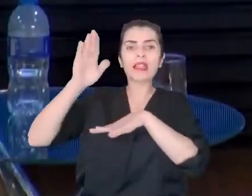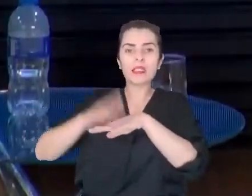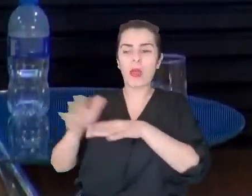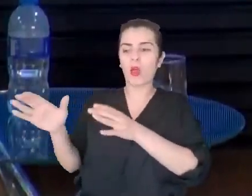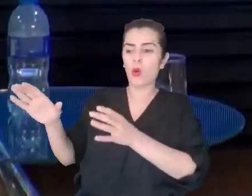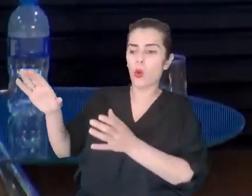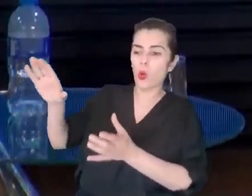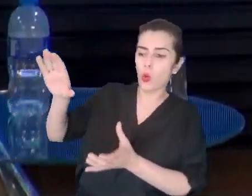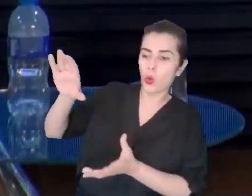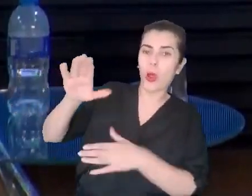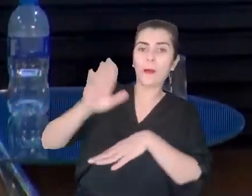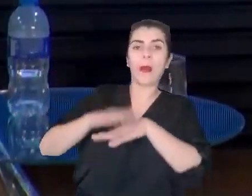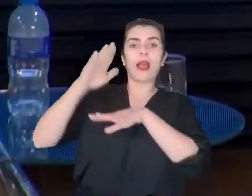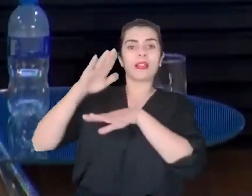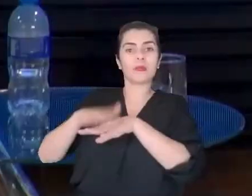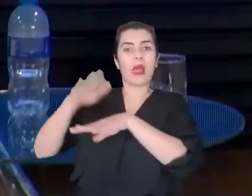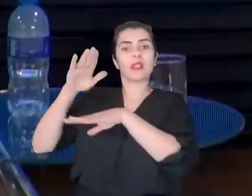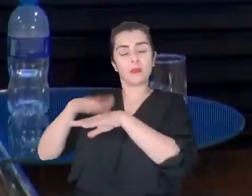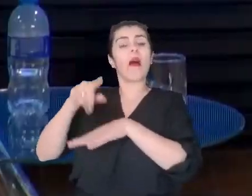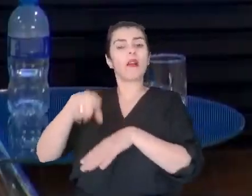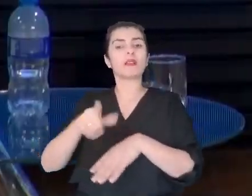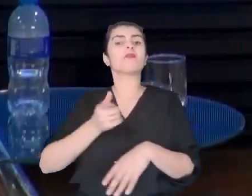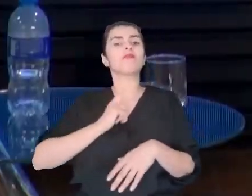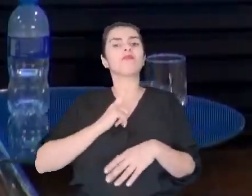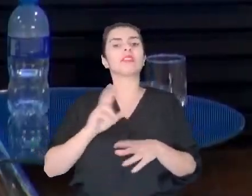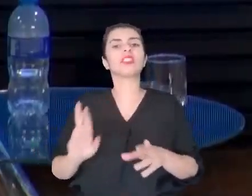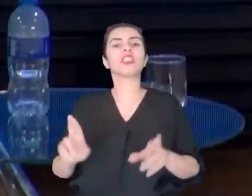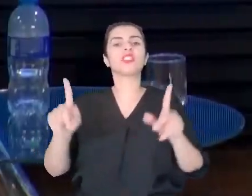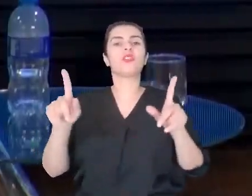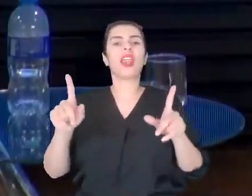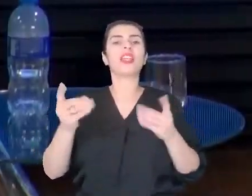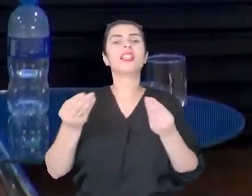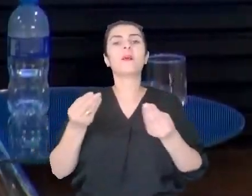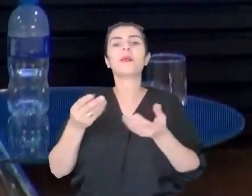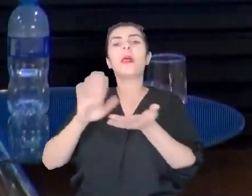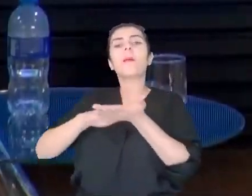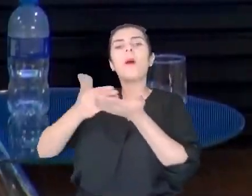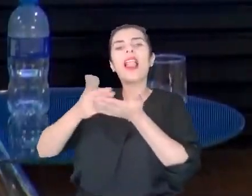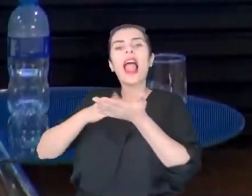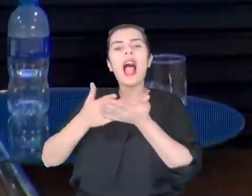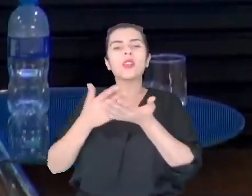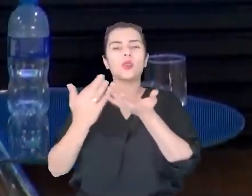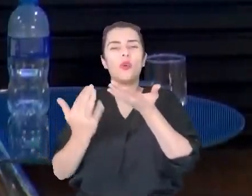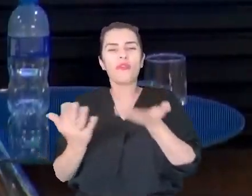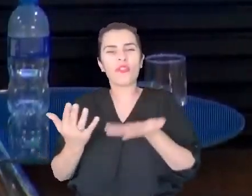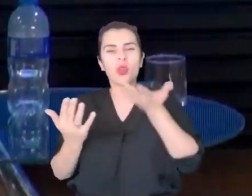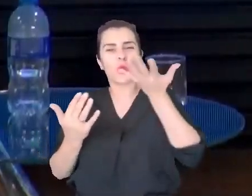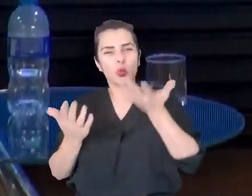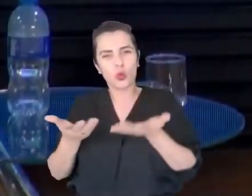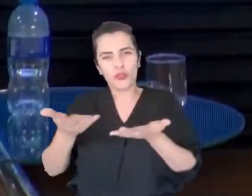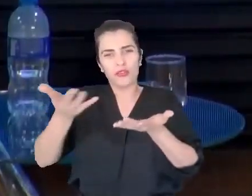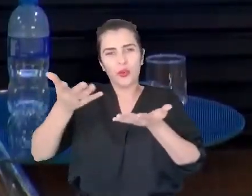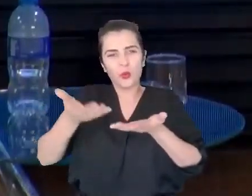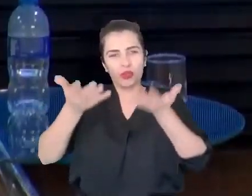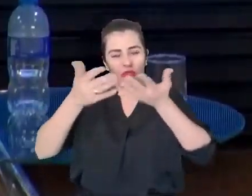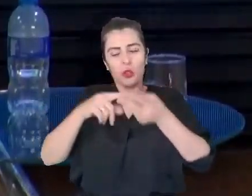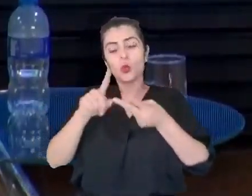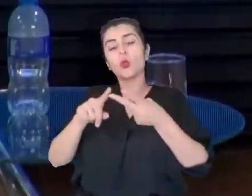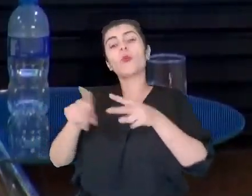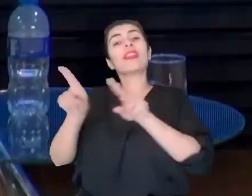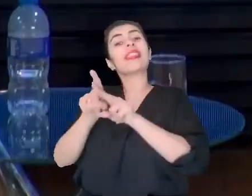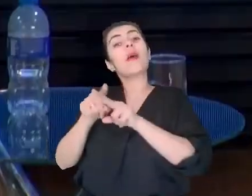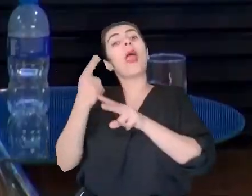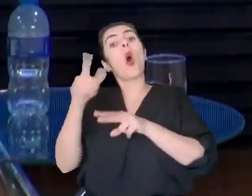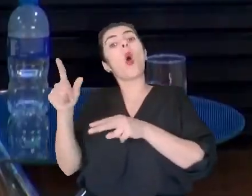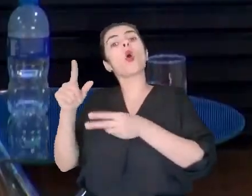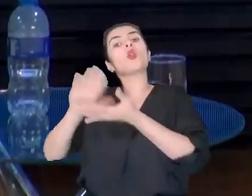né, uma diferença aí entre a umidade da filtragem, aquela umidade que é adequada para poder fazer a compactação, né,